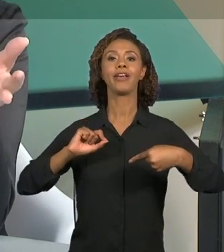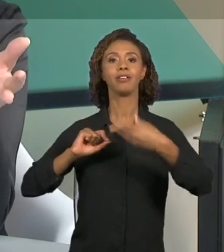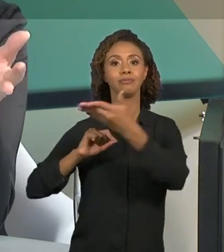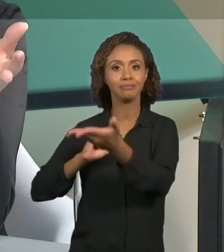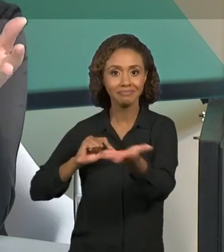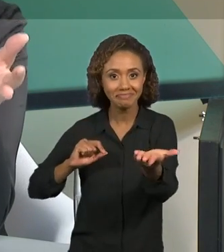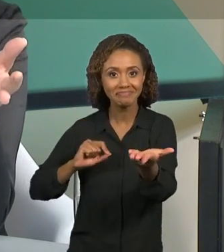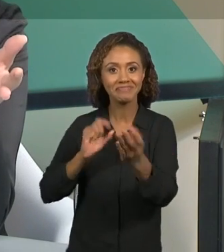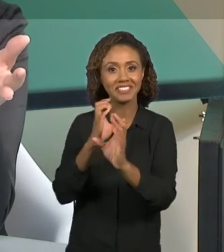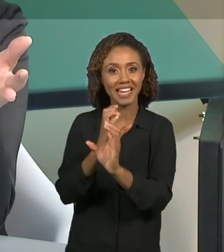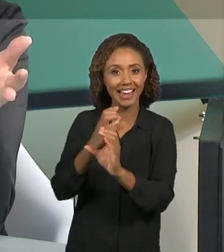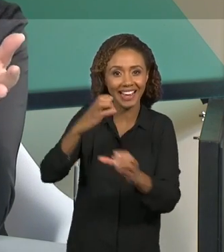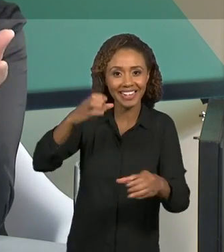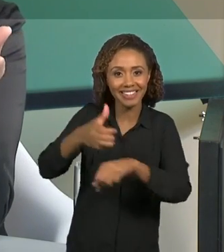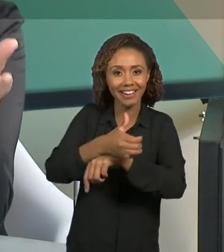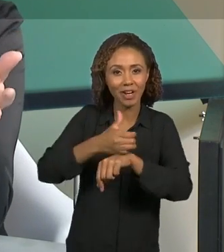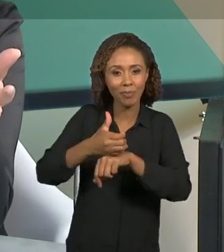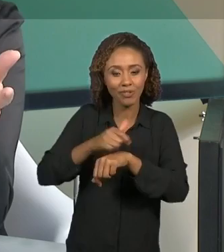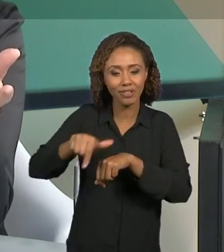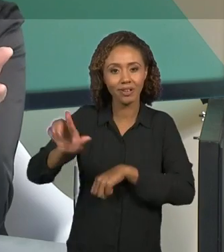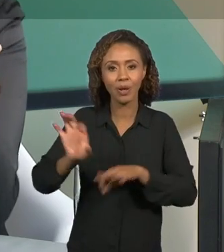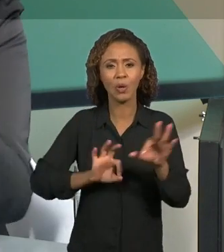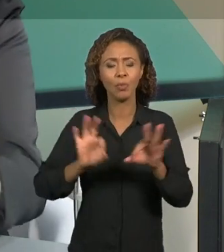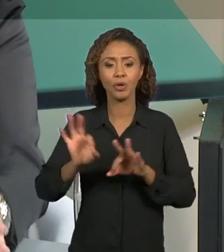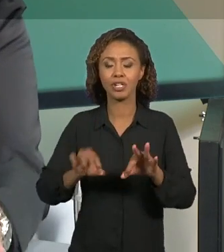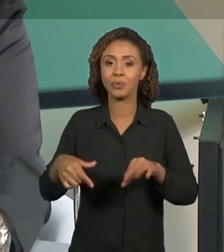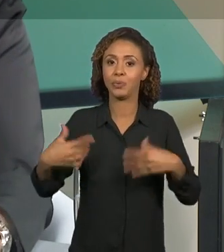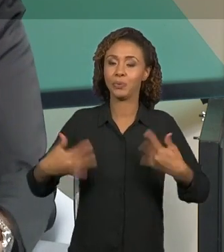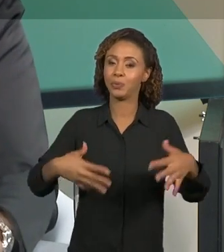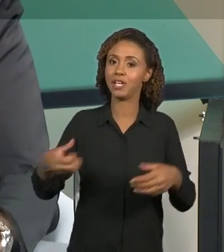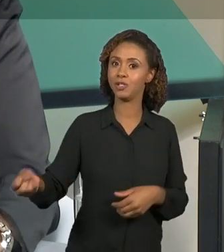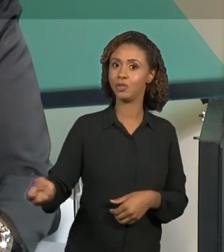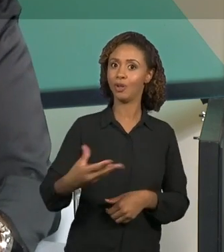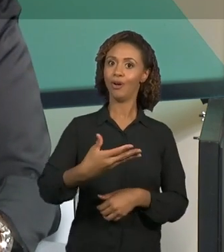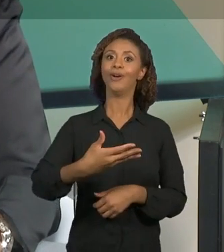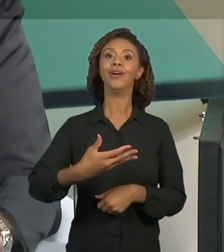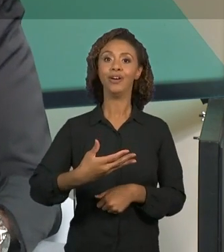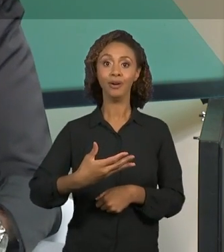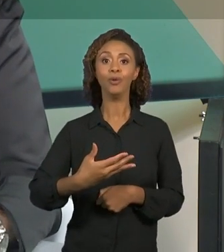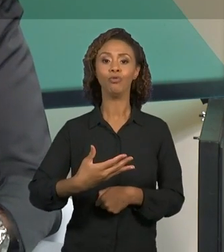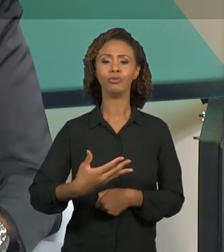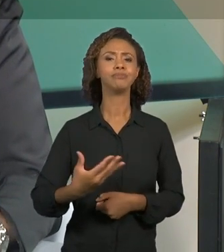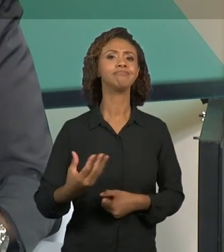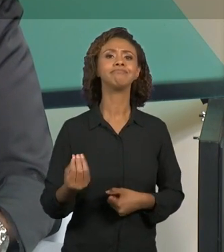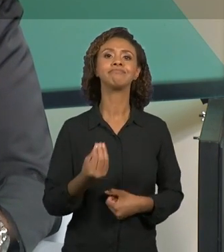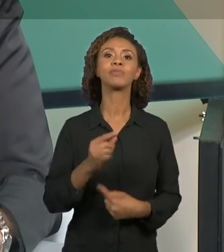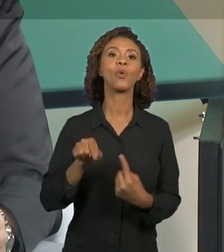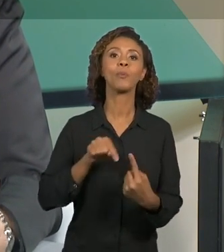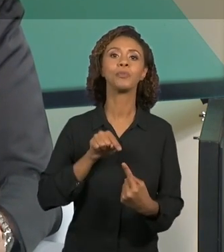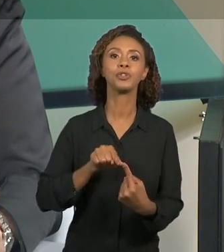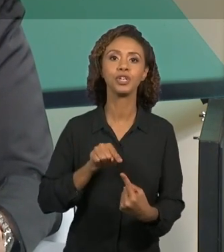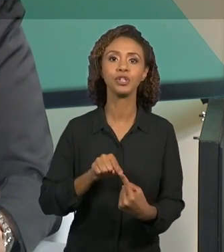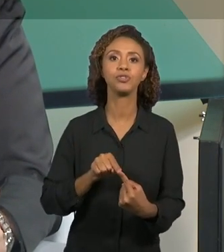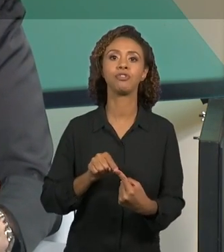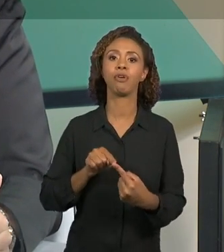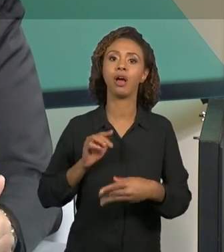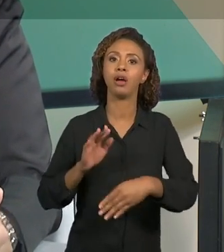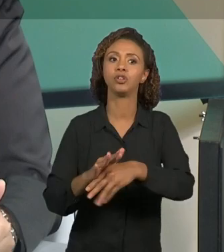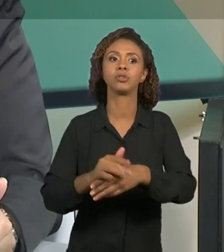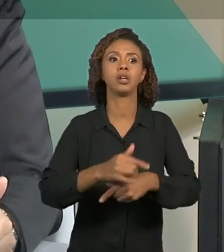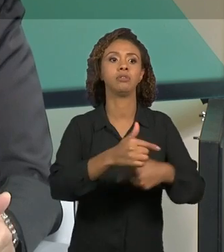engenheiro nesse projeto que é totalmente inovador e que ele vem de fato para trazer para o mercado de trabalho